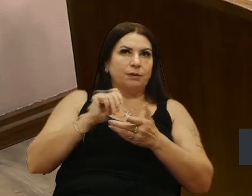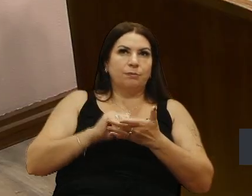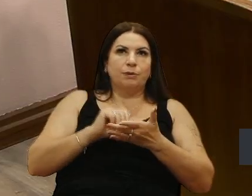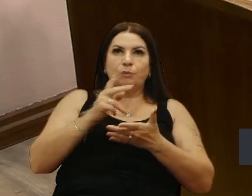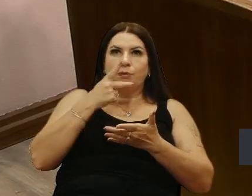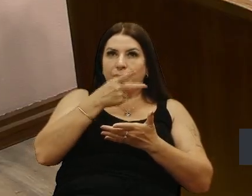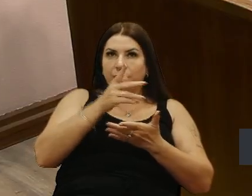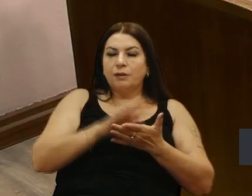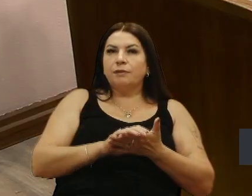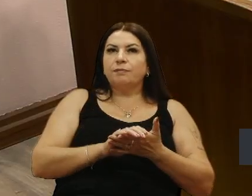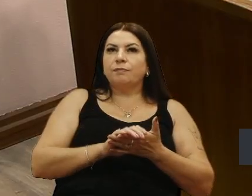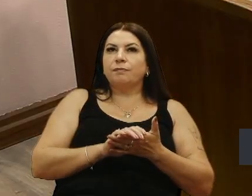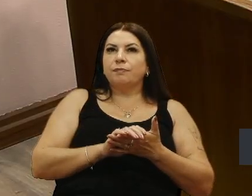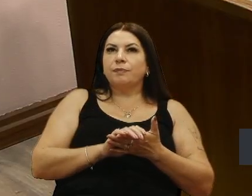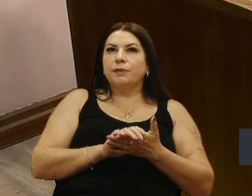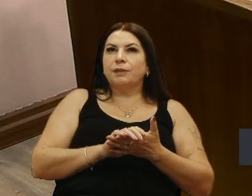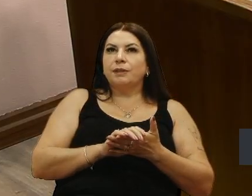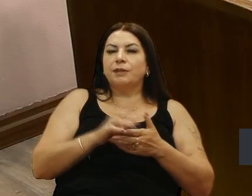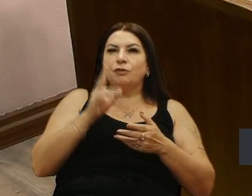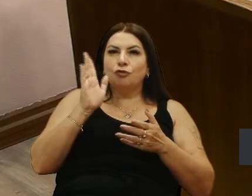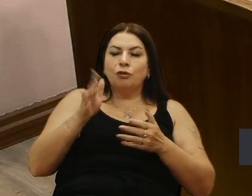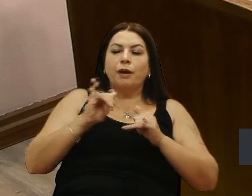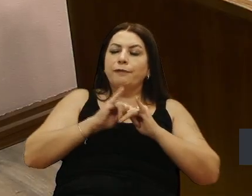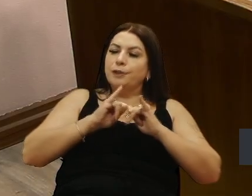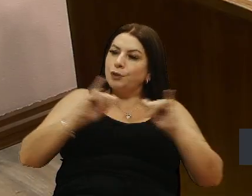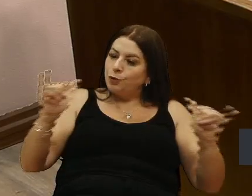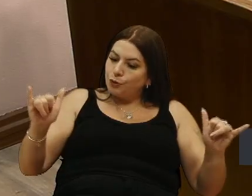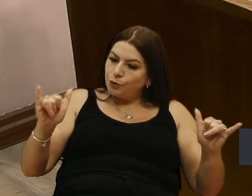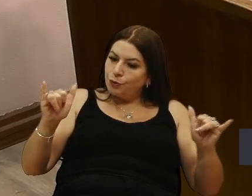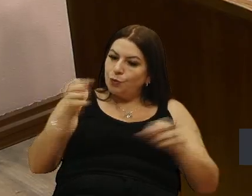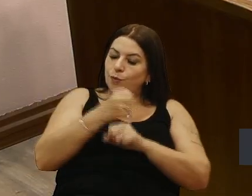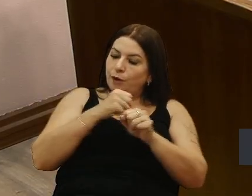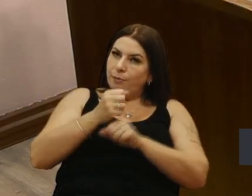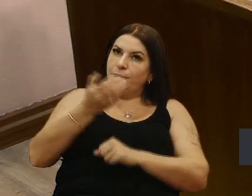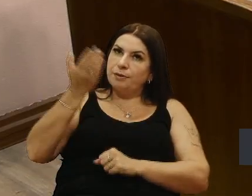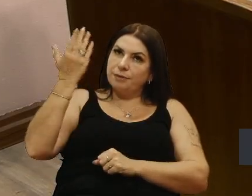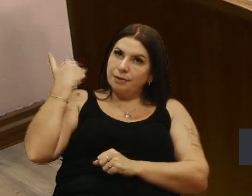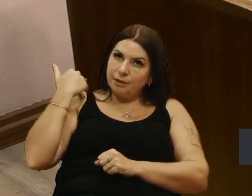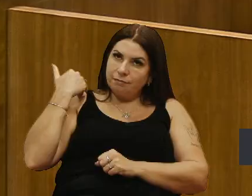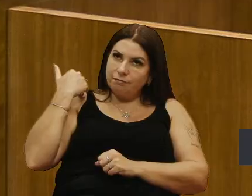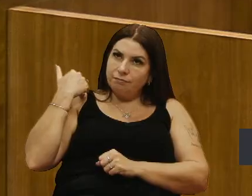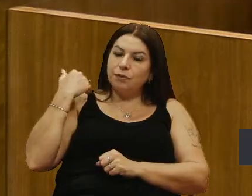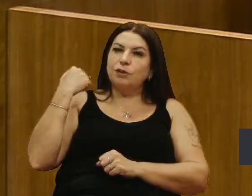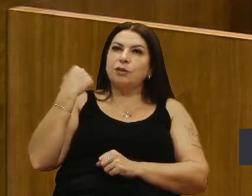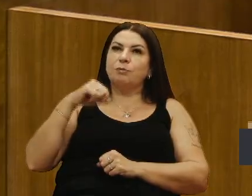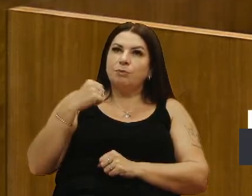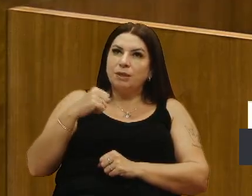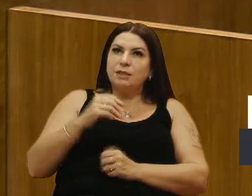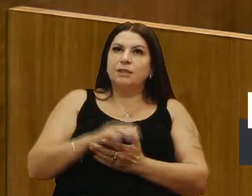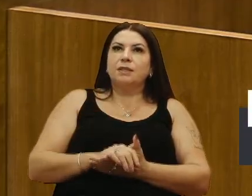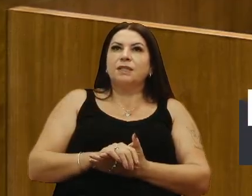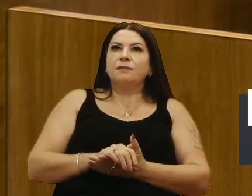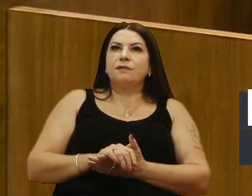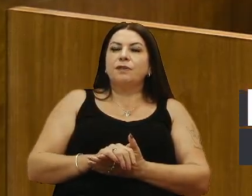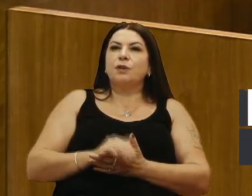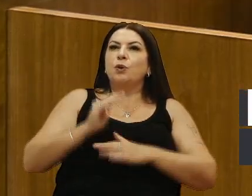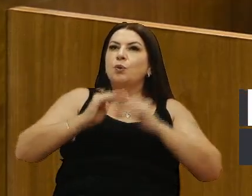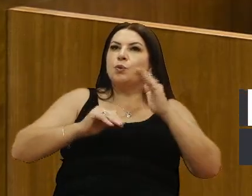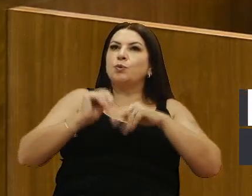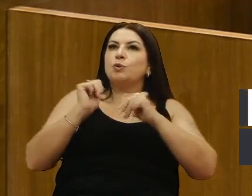ia te dizer que a gente avisou o ano passado que a gente precisava